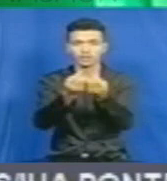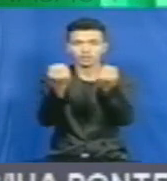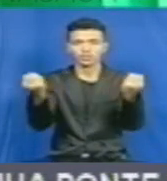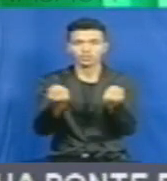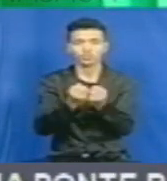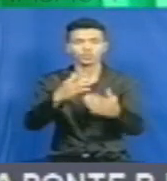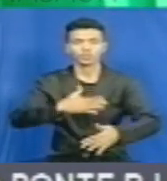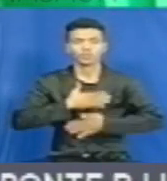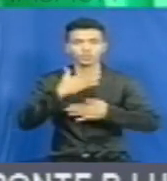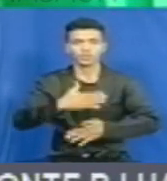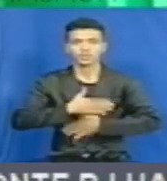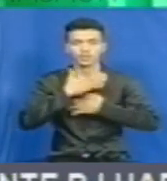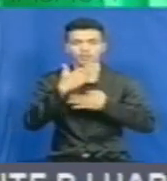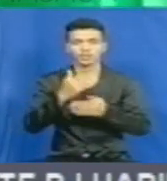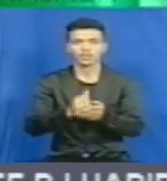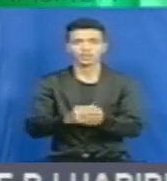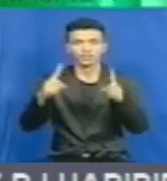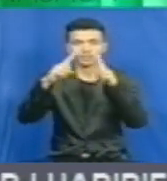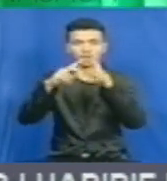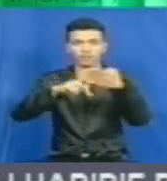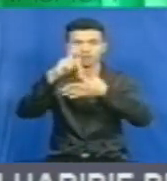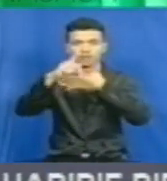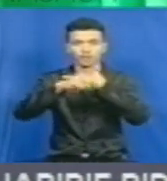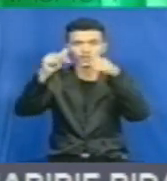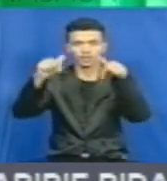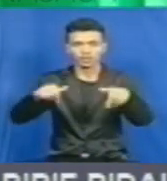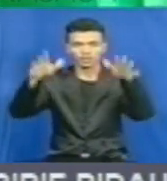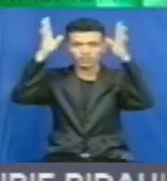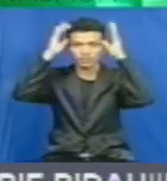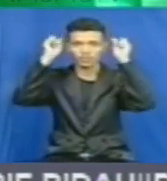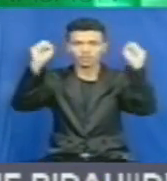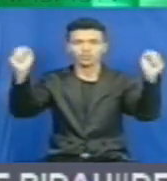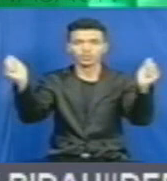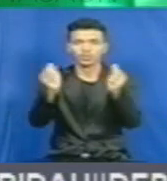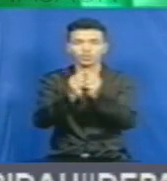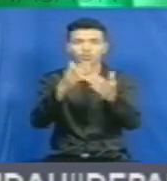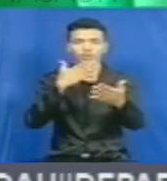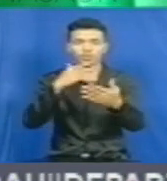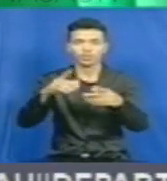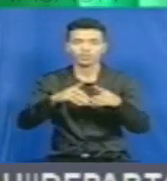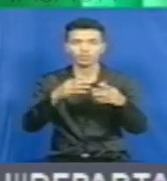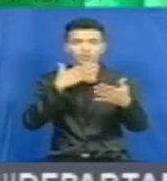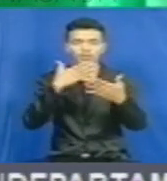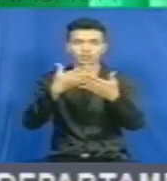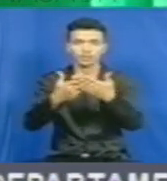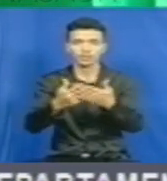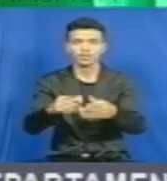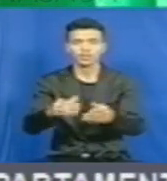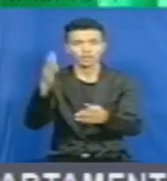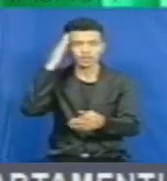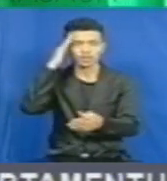contente, apreciate esse programa, já nem me caro, né, presidente, rolaram luat, hanem ruim e povo Sira, devem aquela